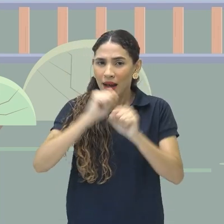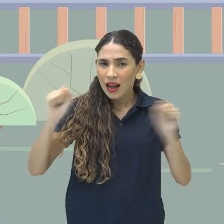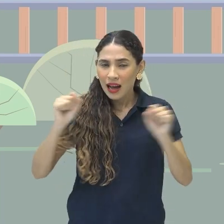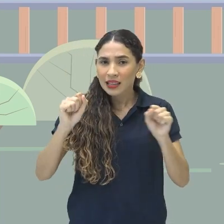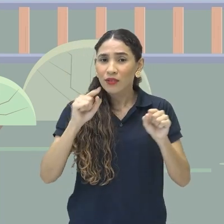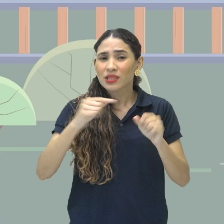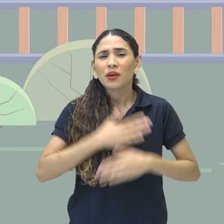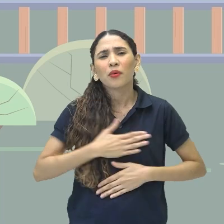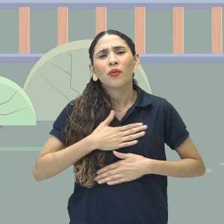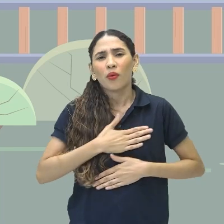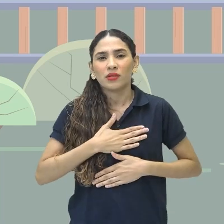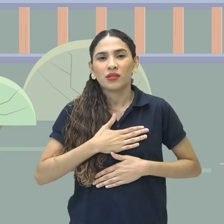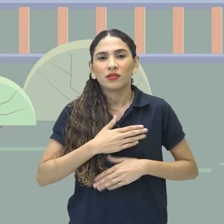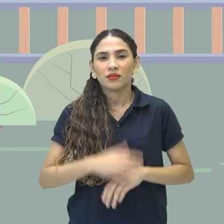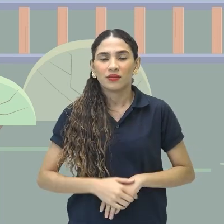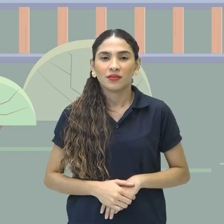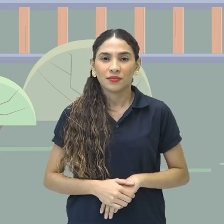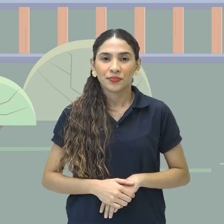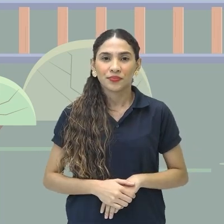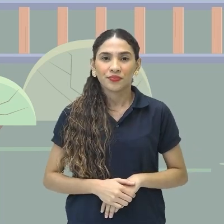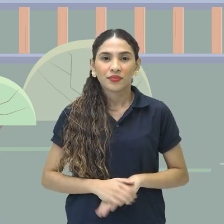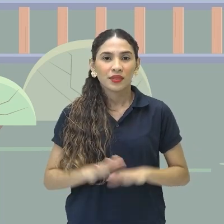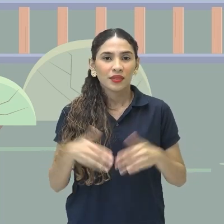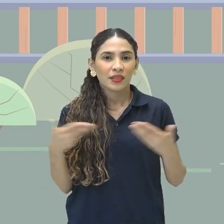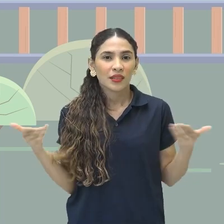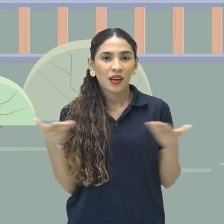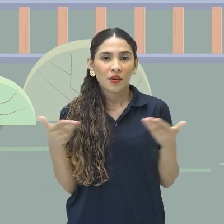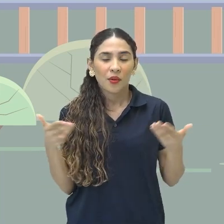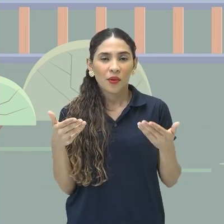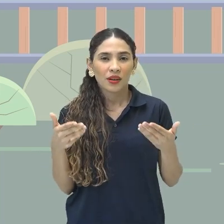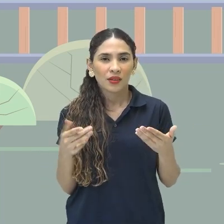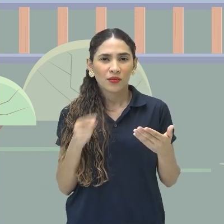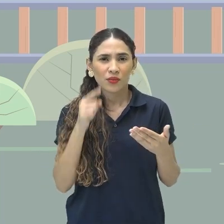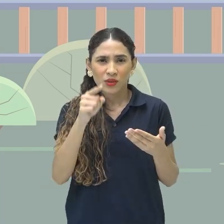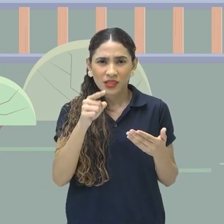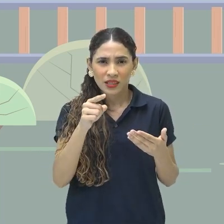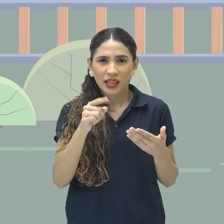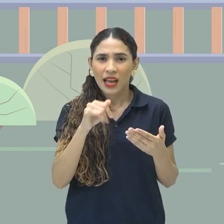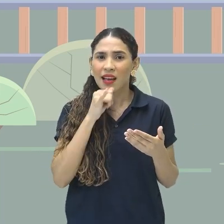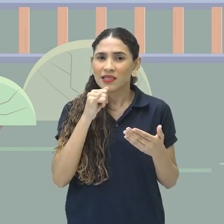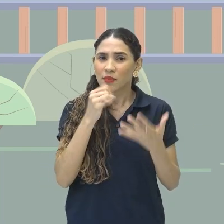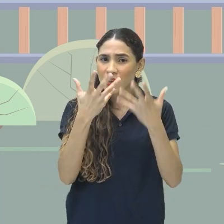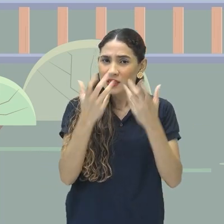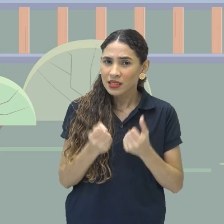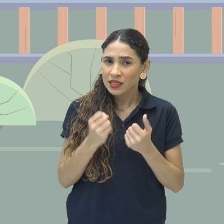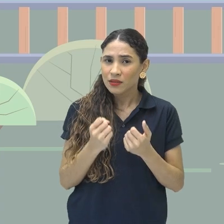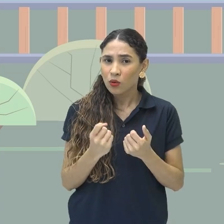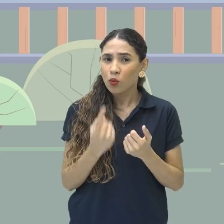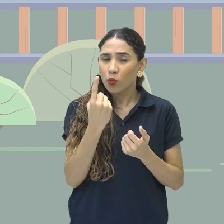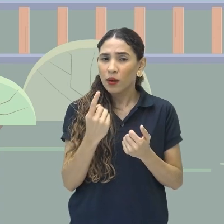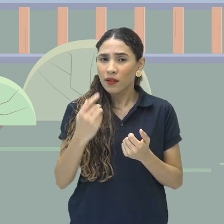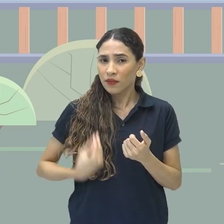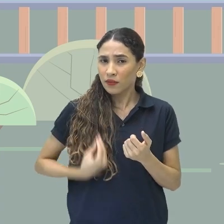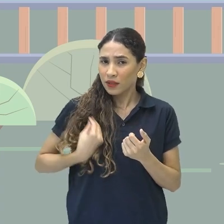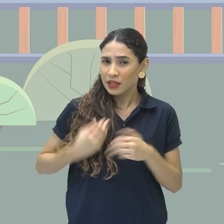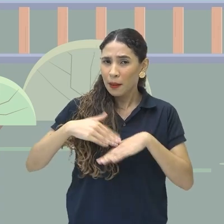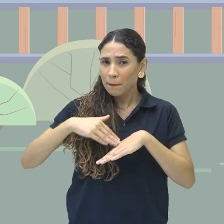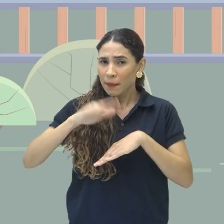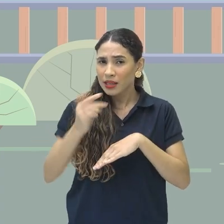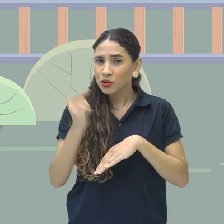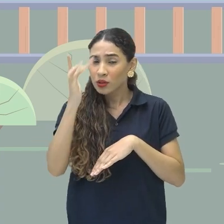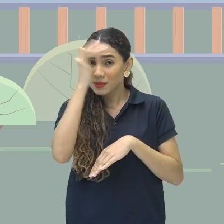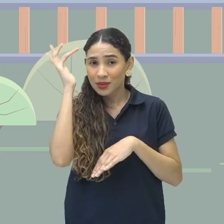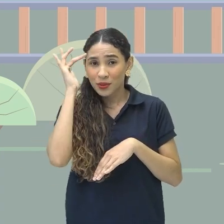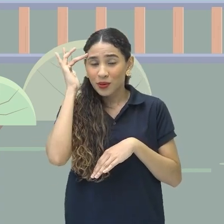que tu gostas muito? E agora, tu não estarias admitindo que a vida de alguém querido vale mais que a de